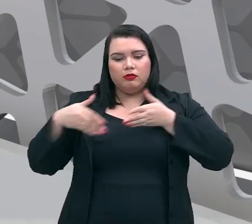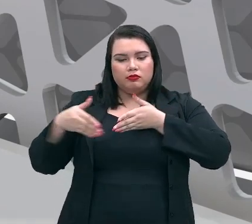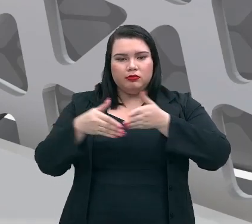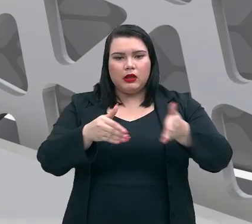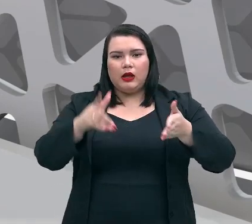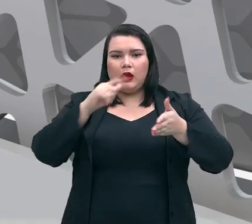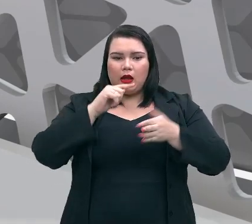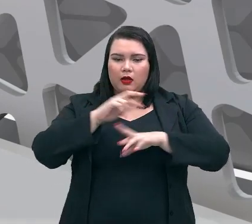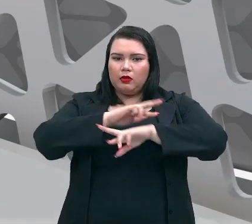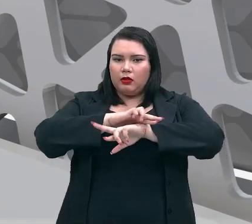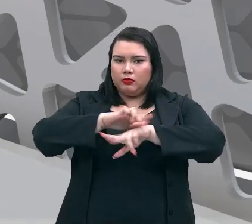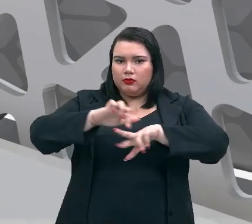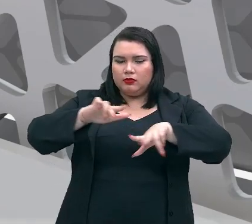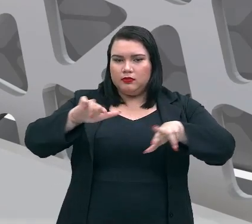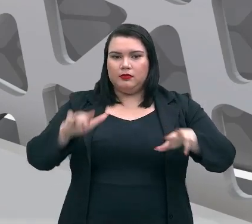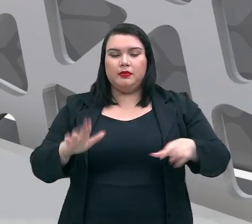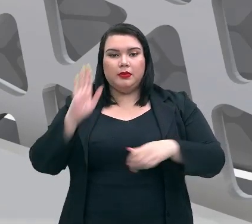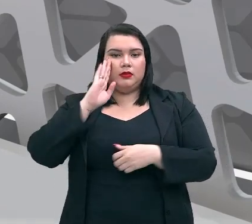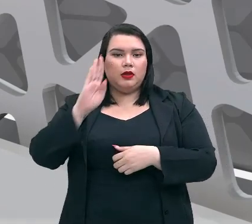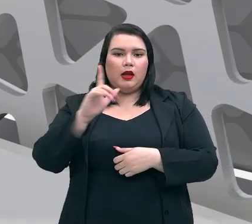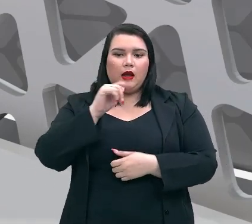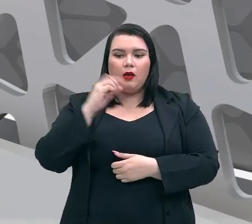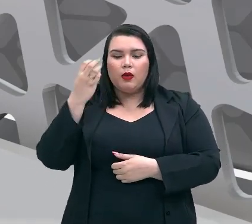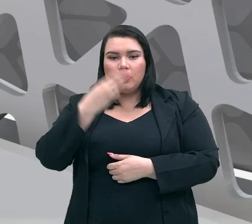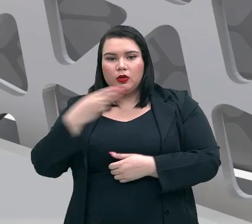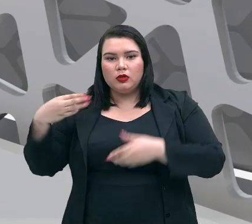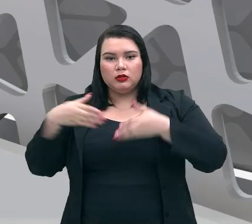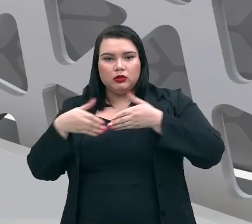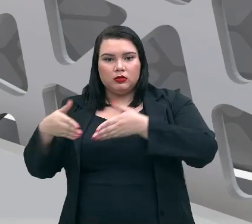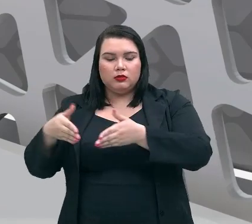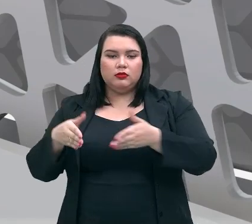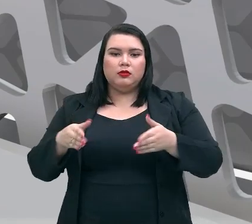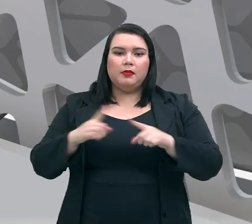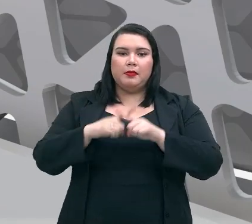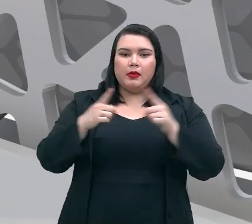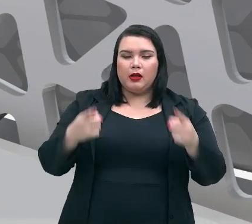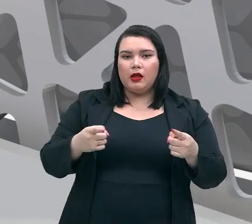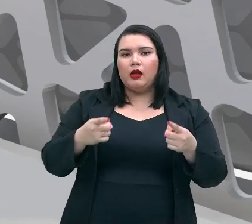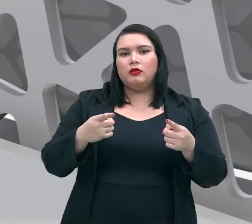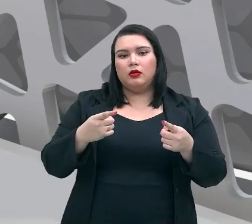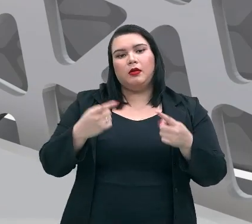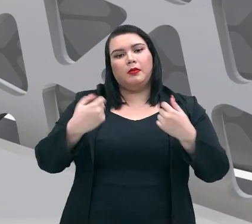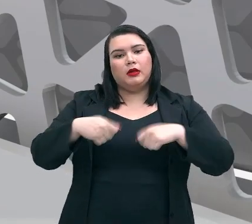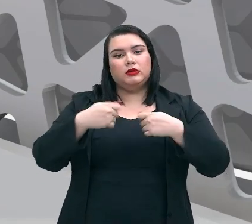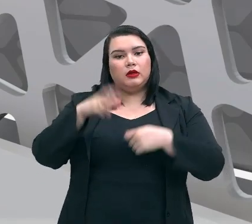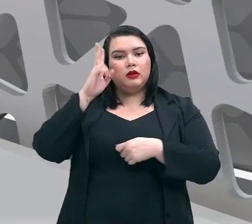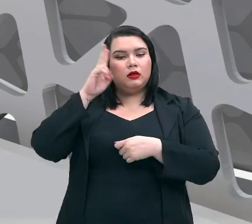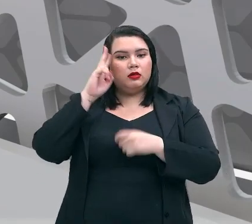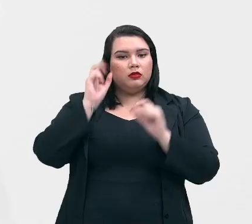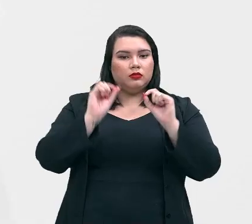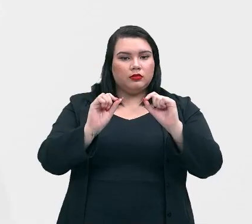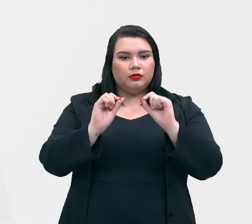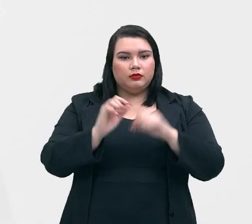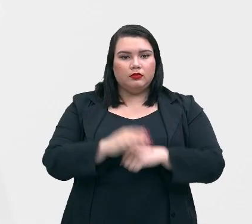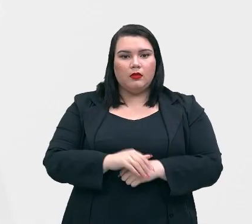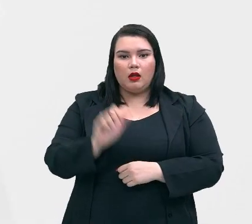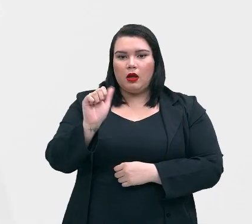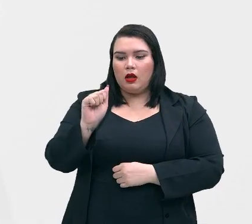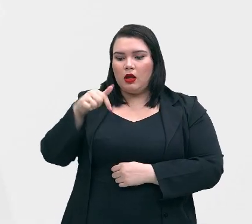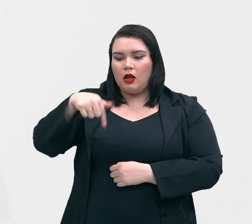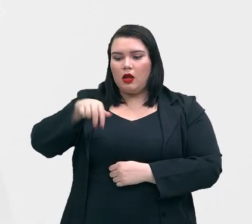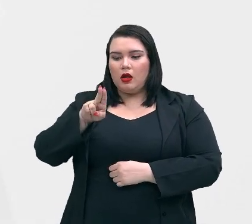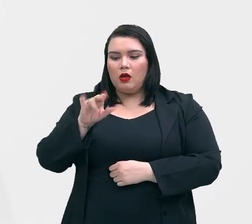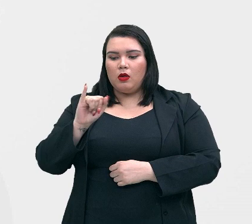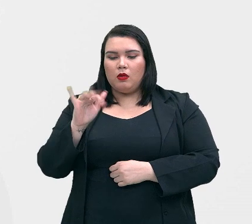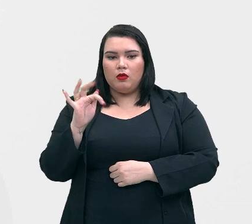pega essa parte aí principalmente da água doce dos rios, mas também nós não podemos esquecer dos aquíferos que estão aqui